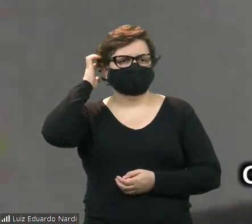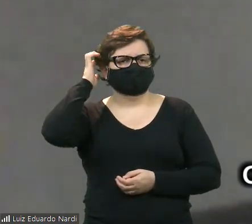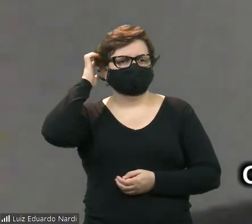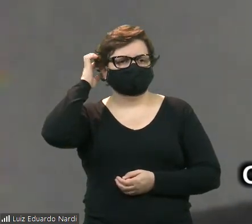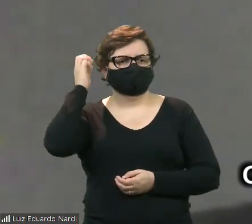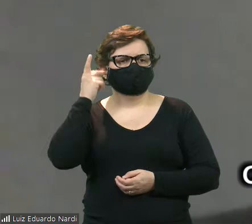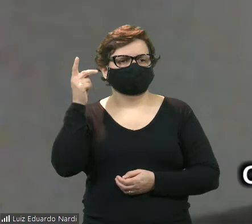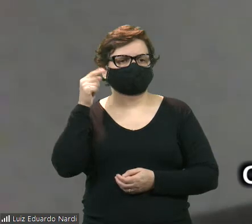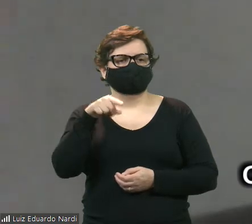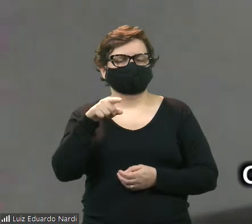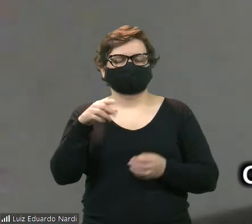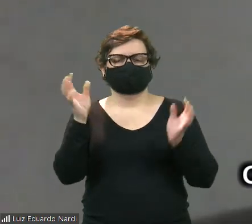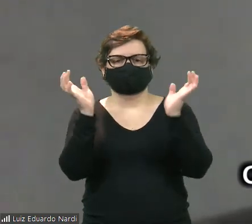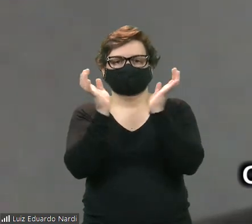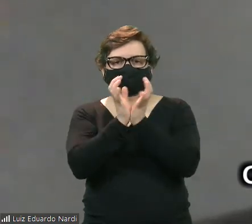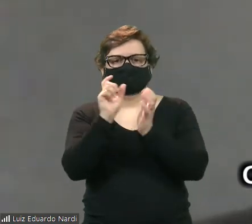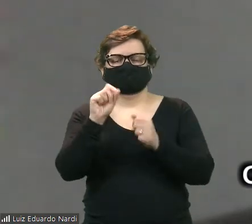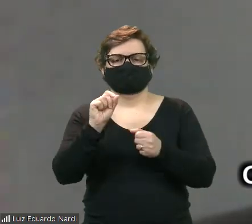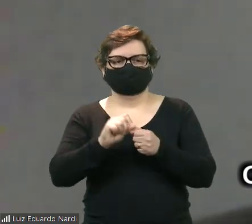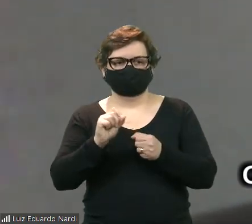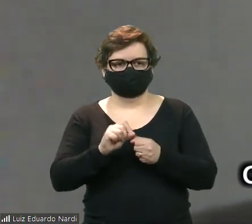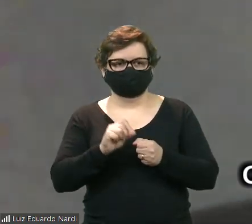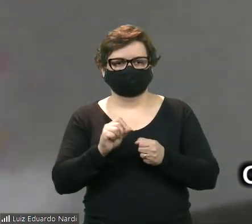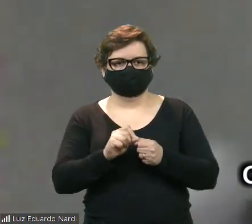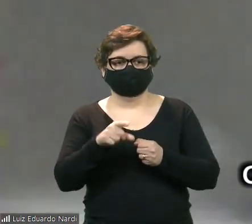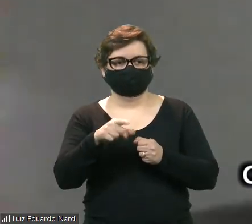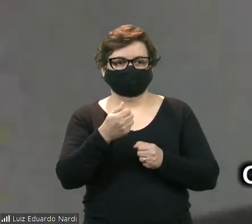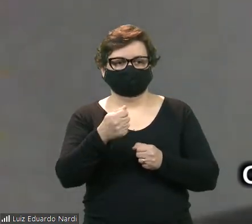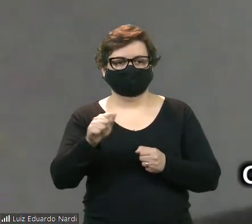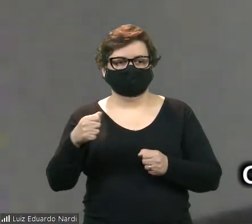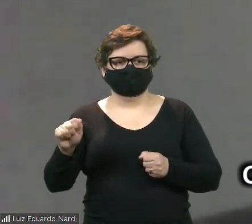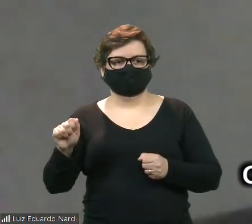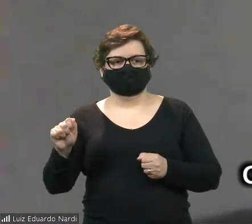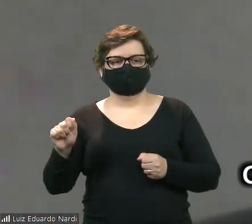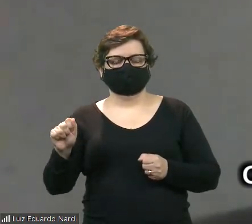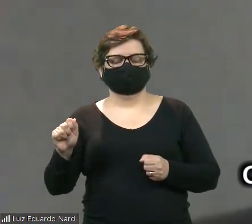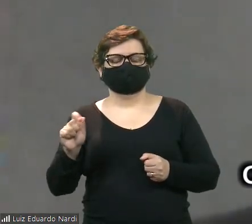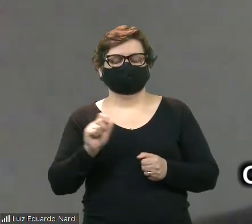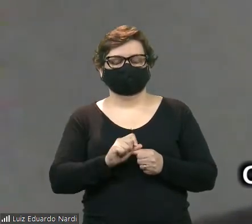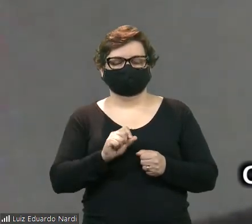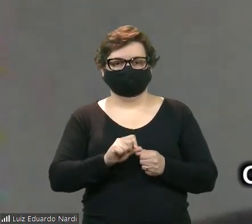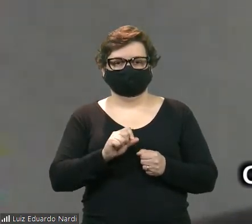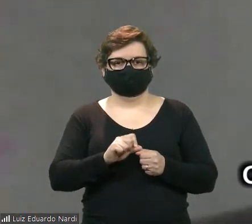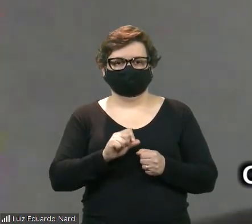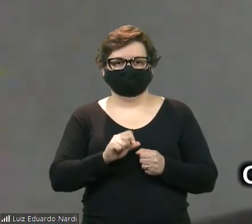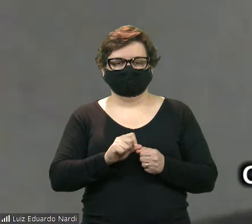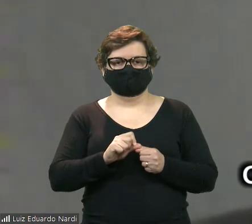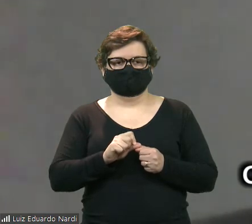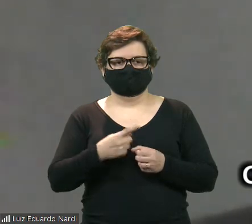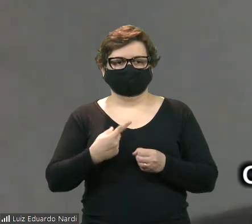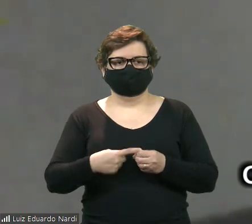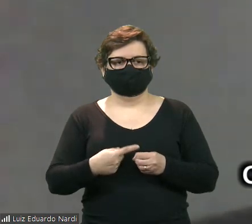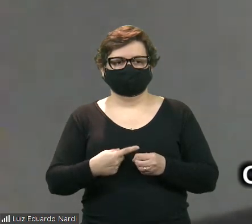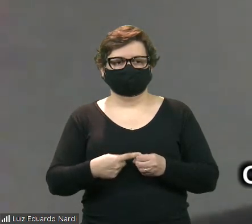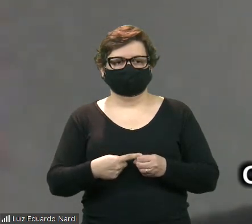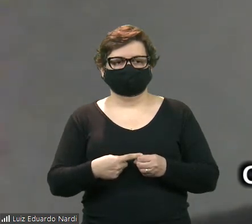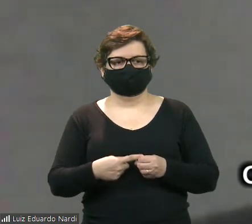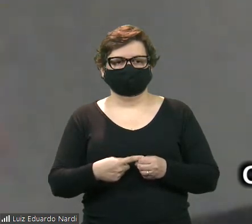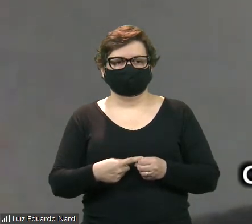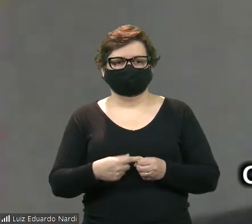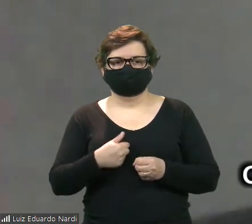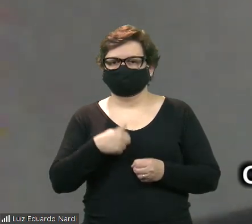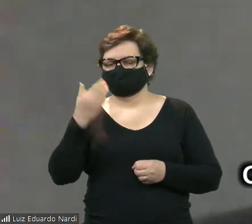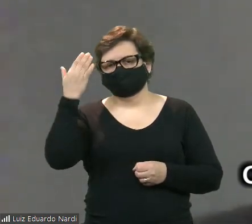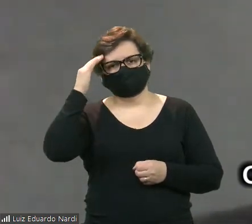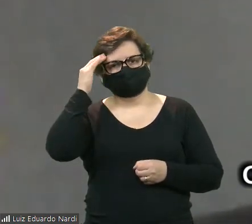para esse grupo que está se fazendo, não é? Para essa associação que está se fazendo de municípios, não é? Eu não